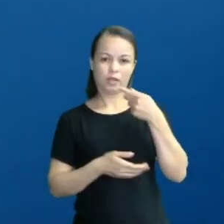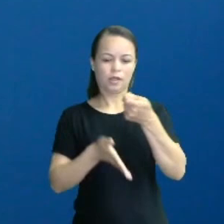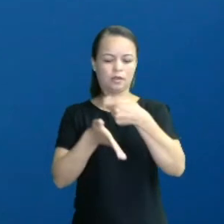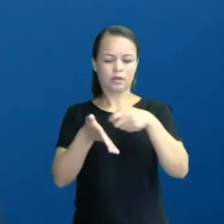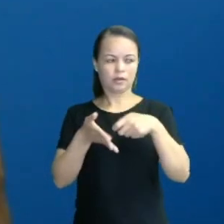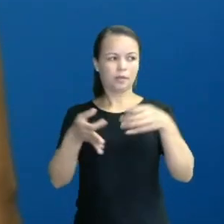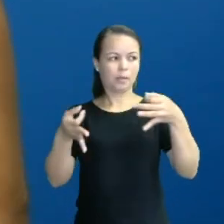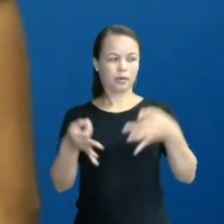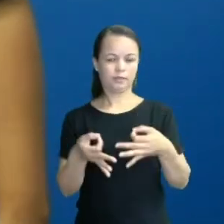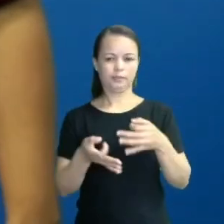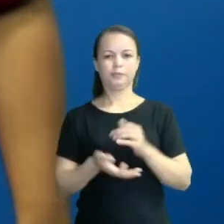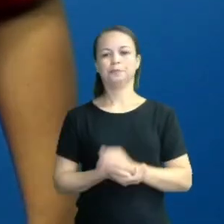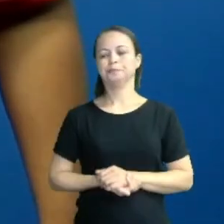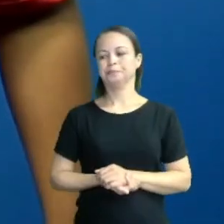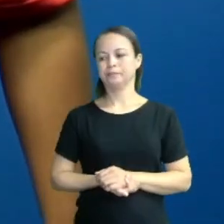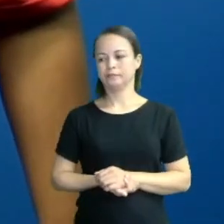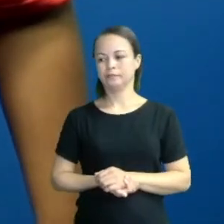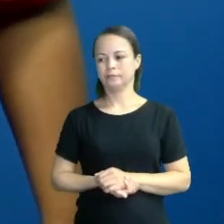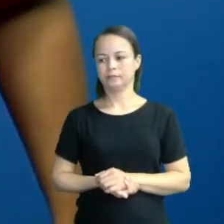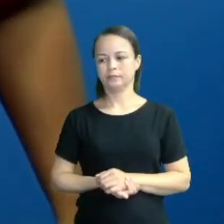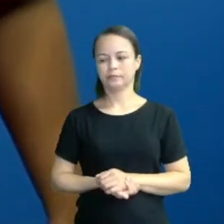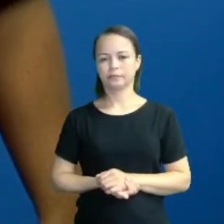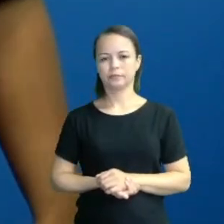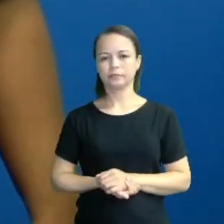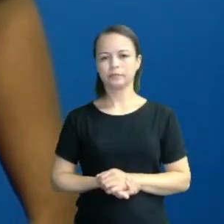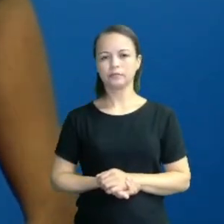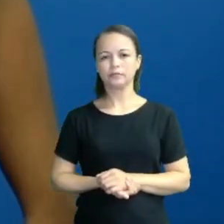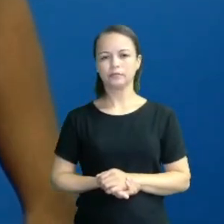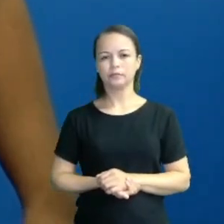gente? Então,